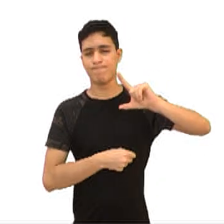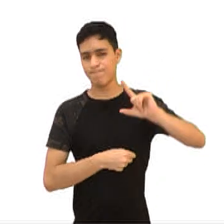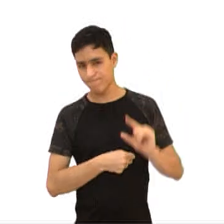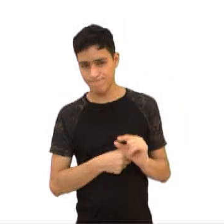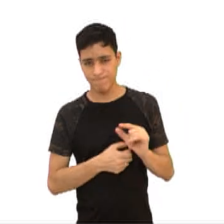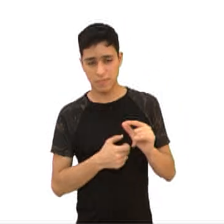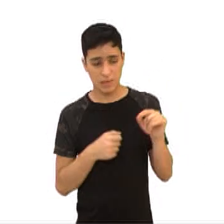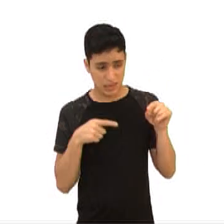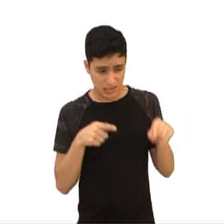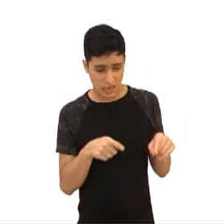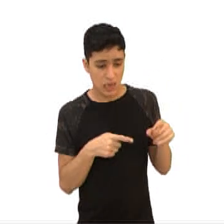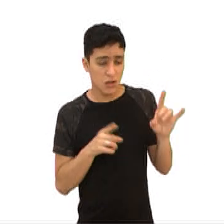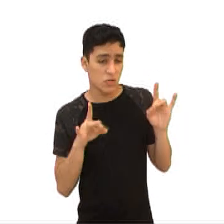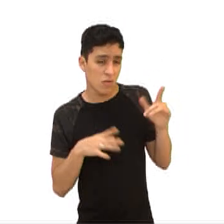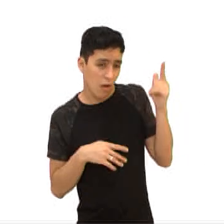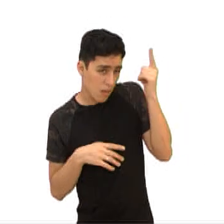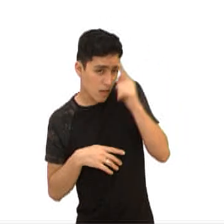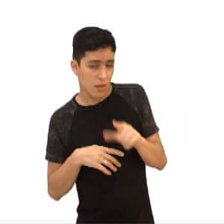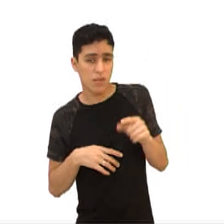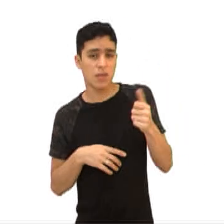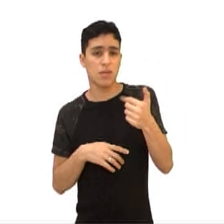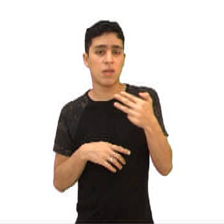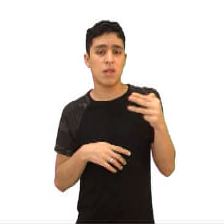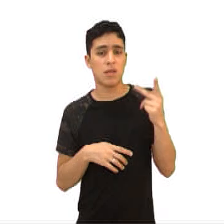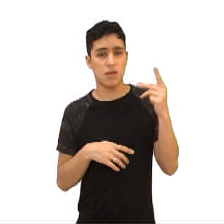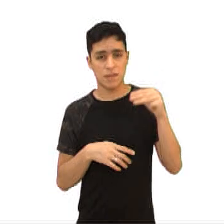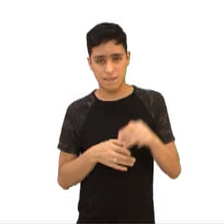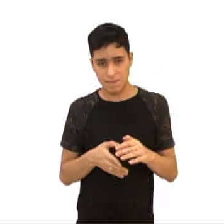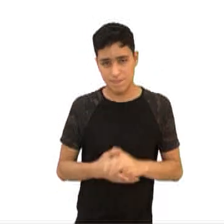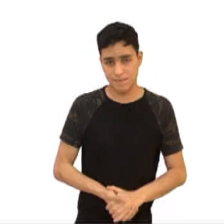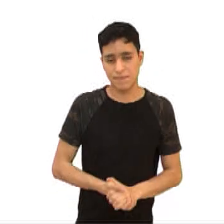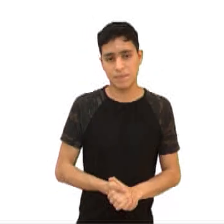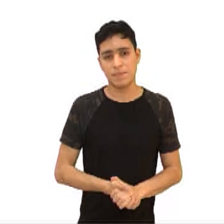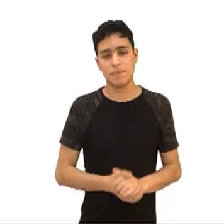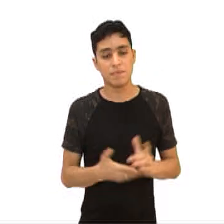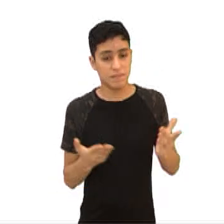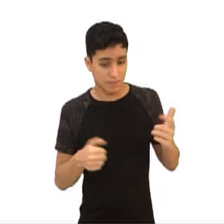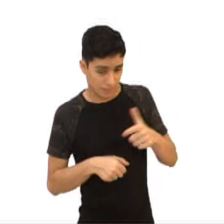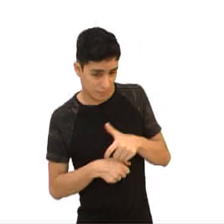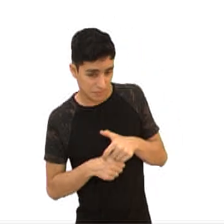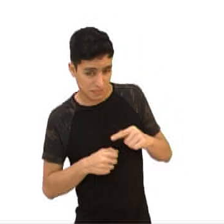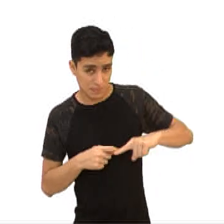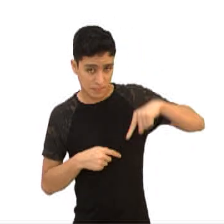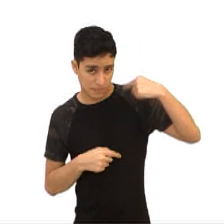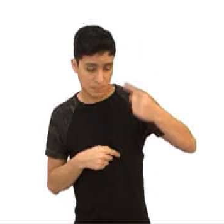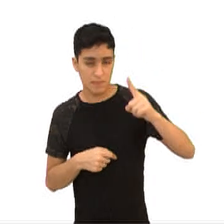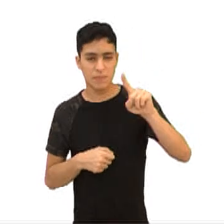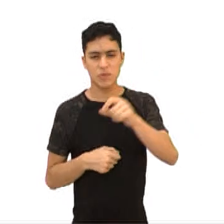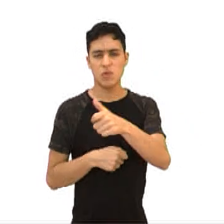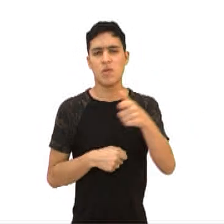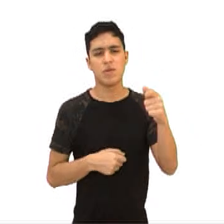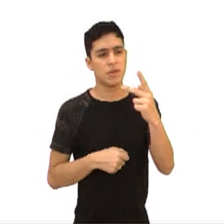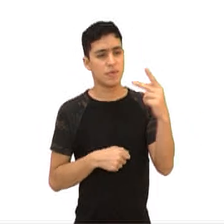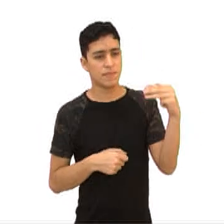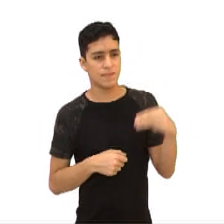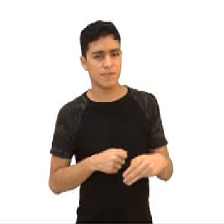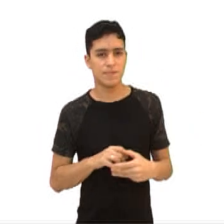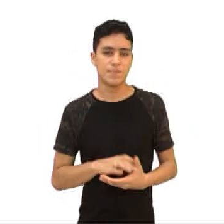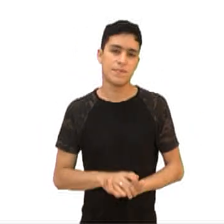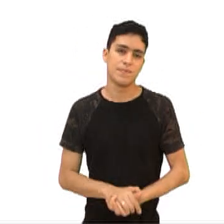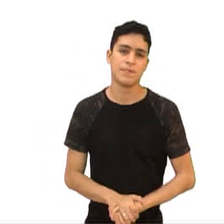ele só consegue percorrer 13 quilômetros. E na hora seguinte, 11